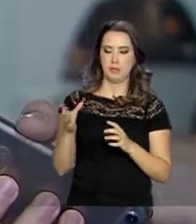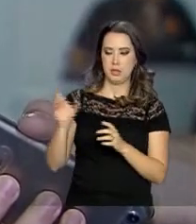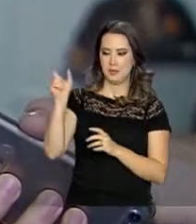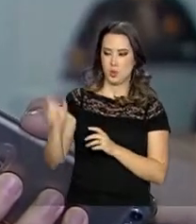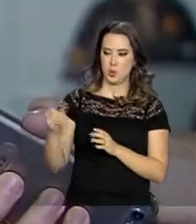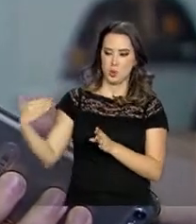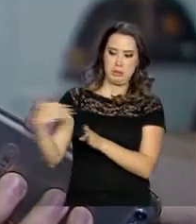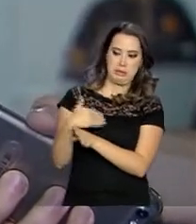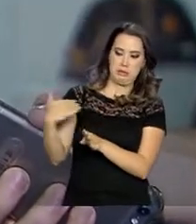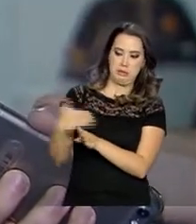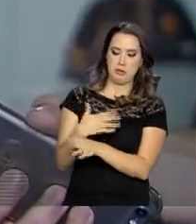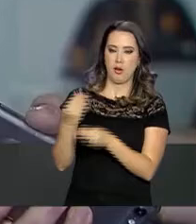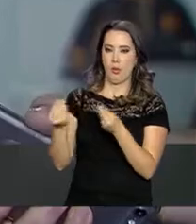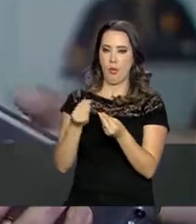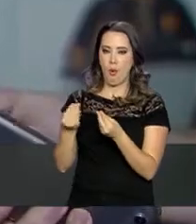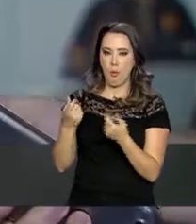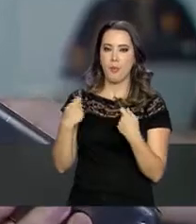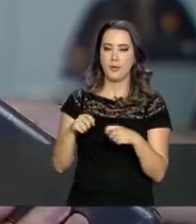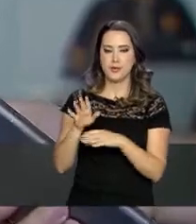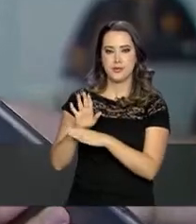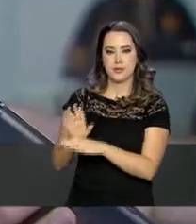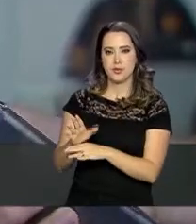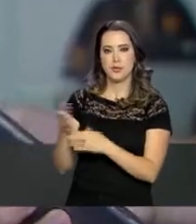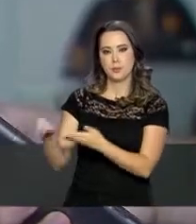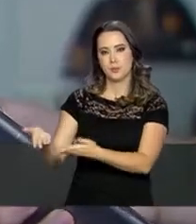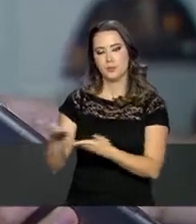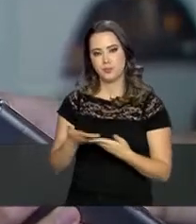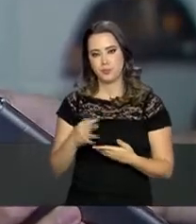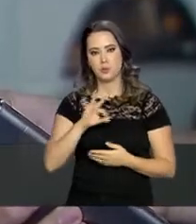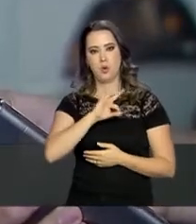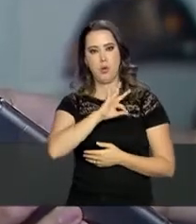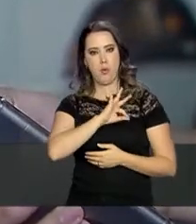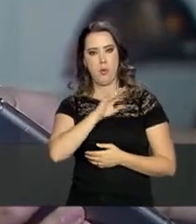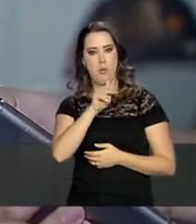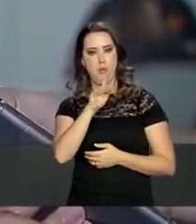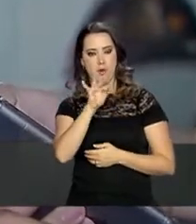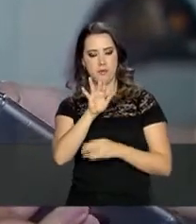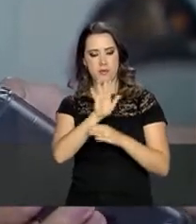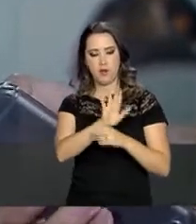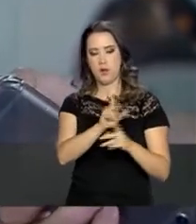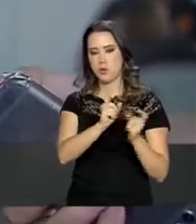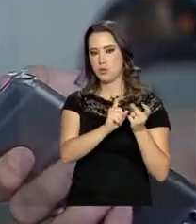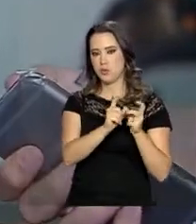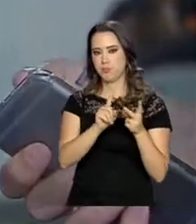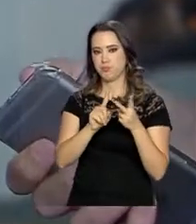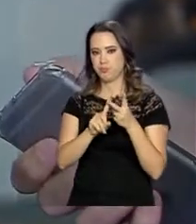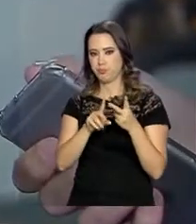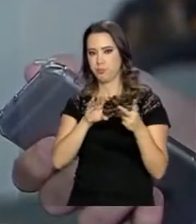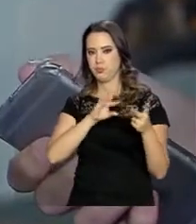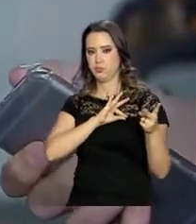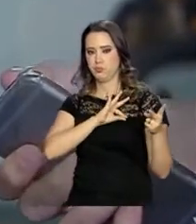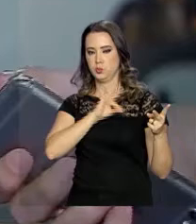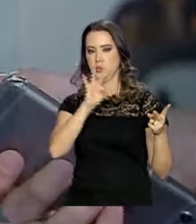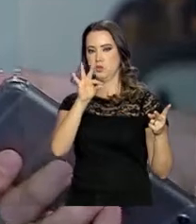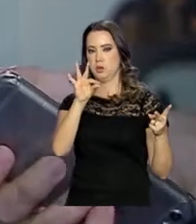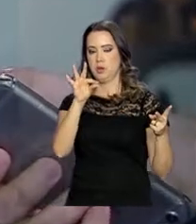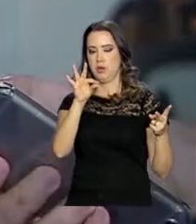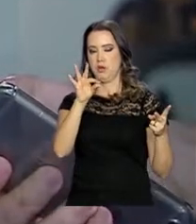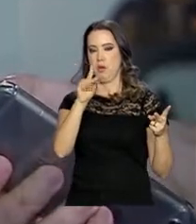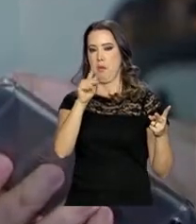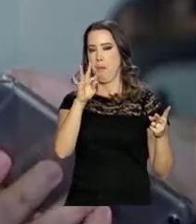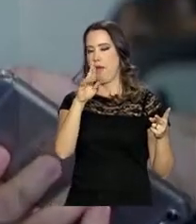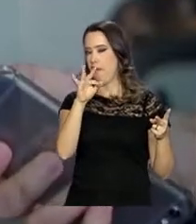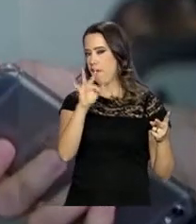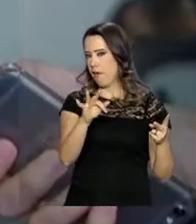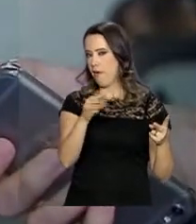estaremos atuando no contato e apoio à Polícia Federal para dar esse apoio administrativo, na Polícia Rodoviária para fazer os controles dos postos